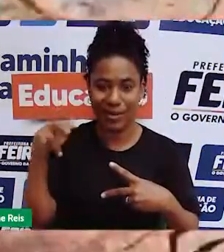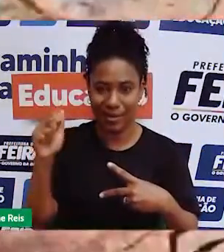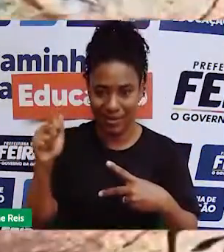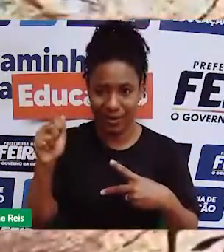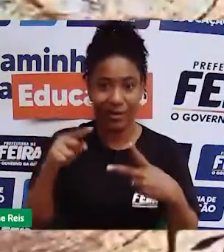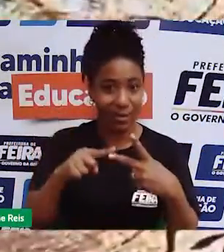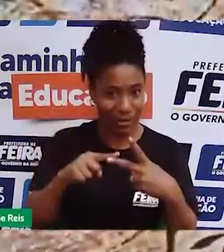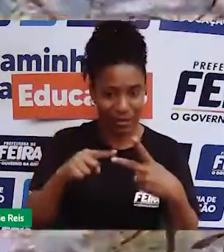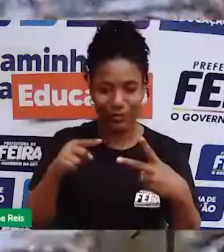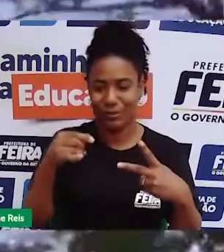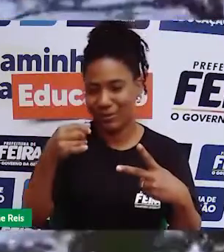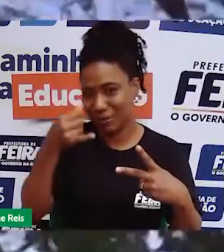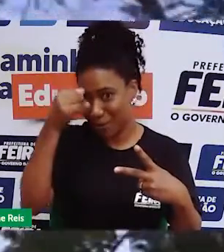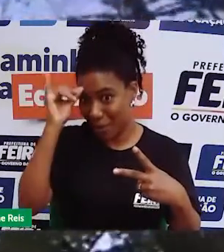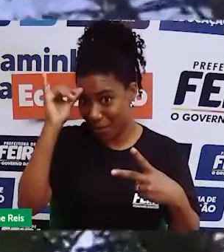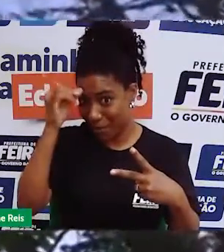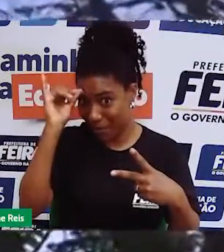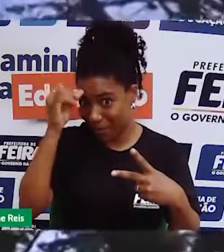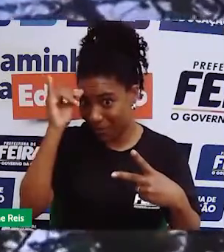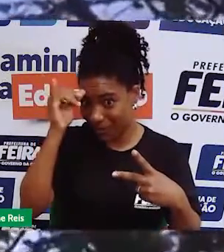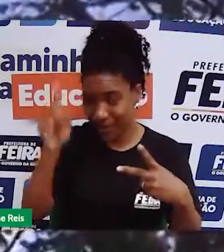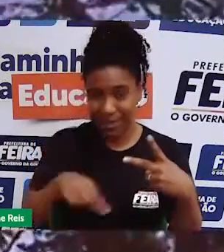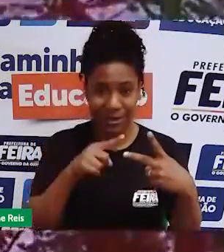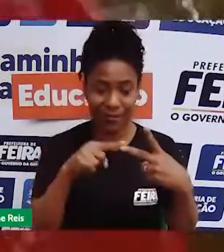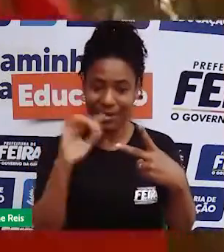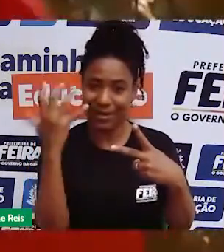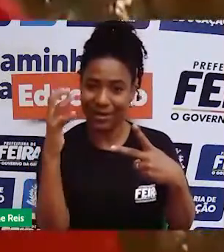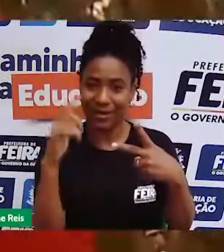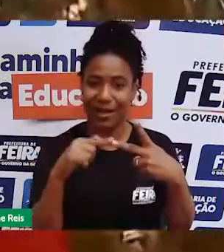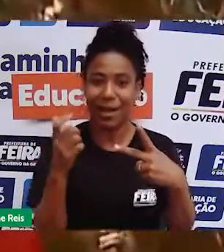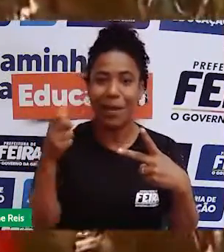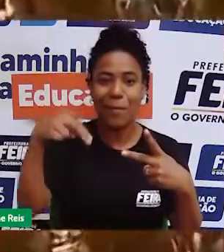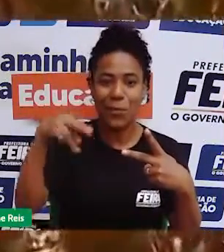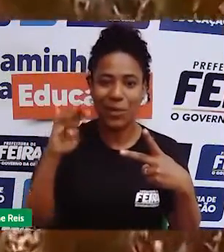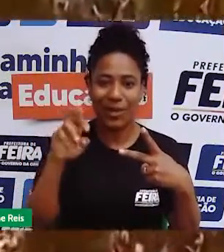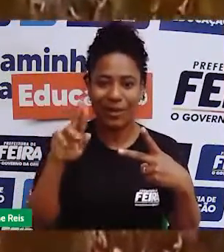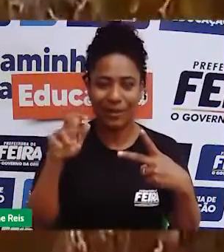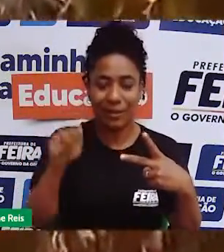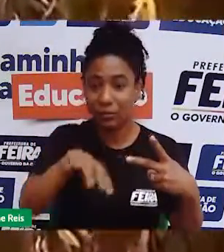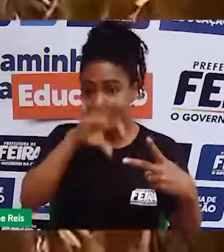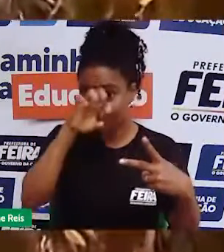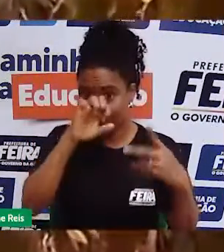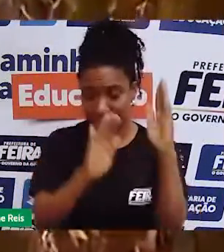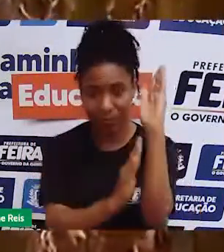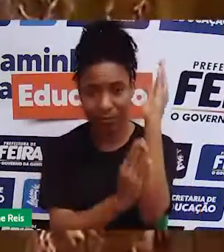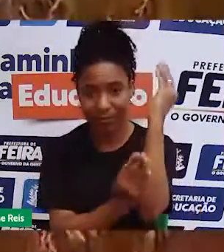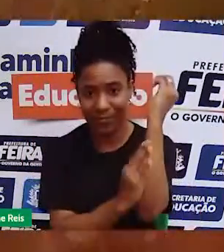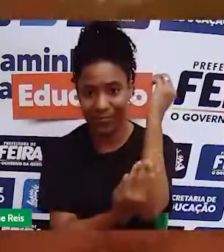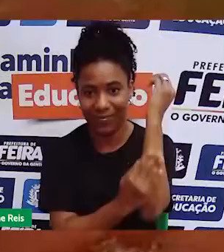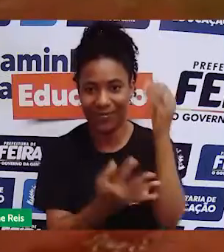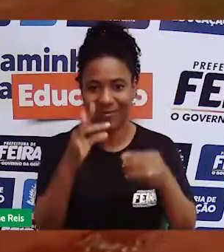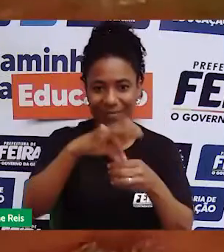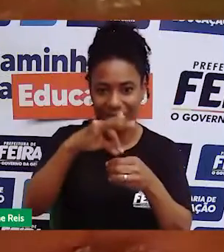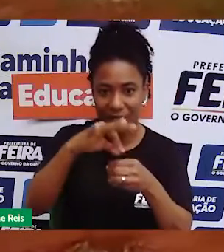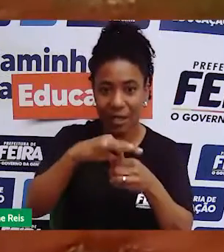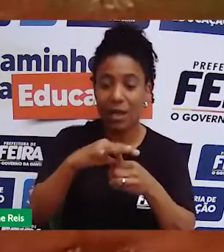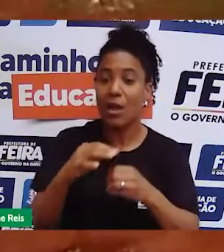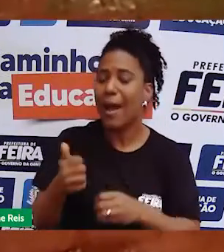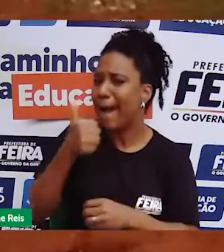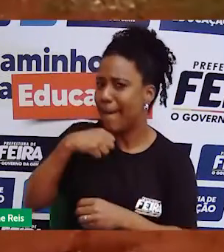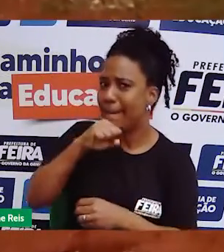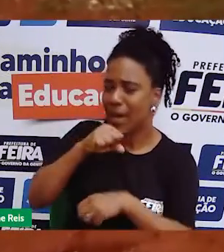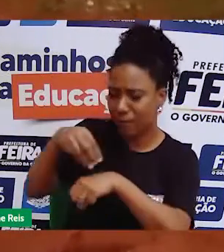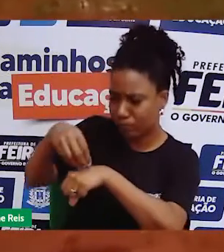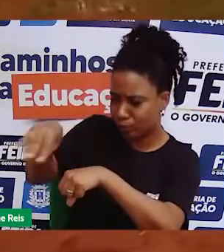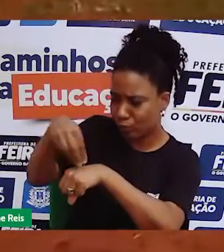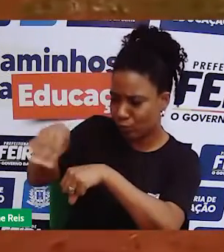boi, né? E nós temos a outra umburana de cheira. Seu Vial aprendeu a conservar a mata com a mãe, Dona Vidinha. Ela